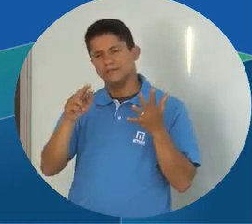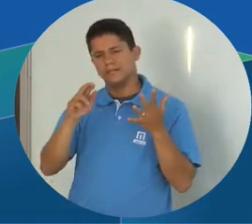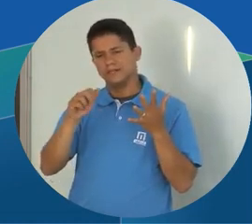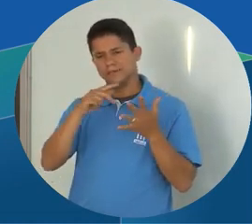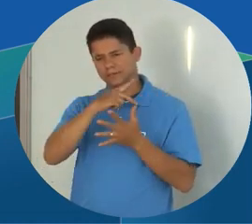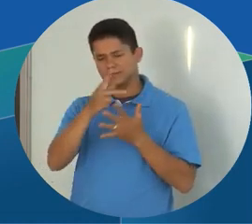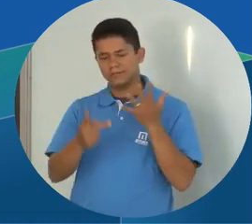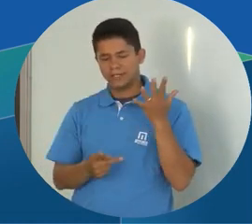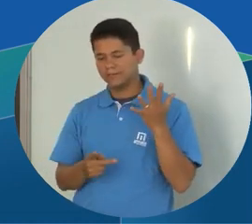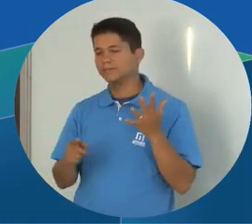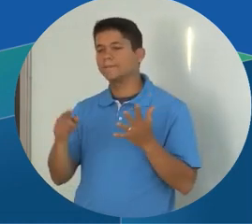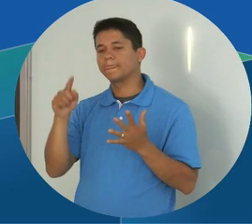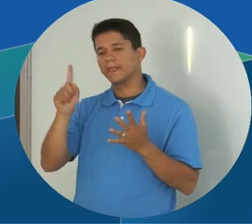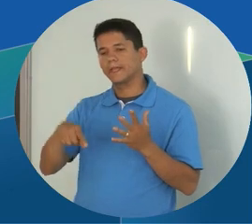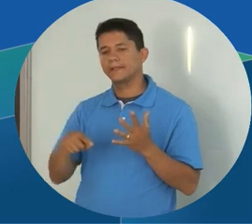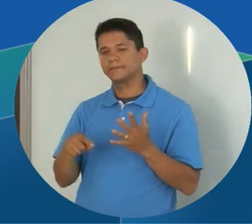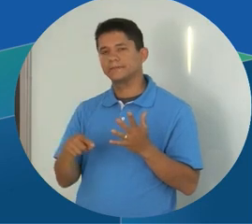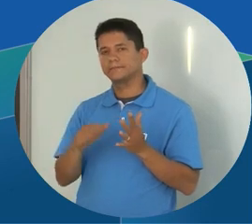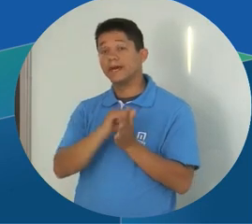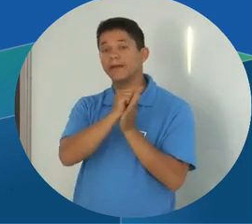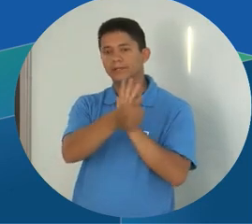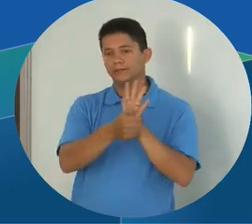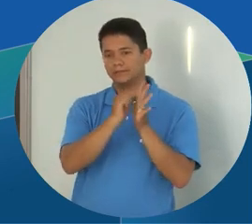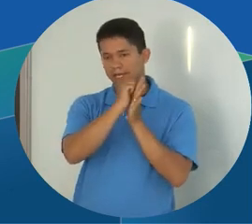todo o barramento.